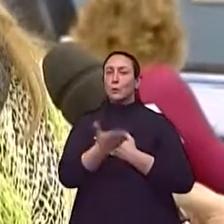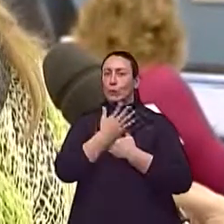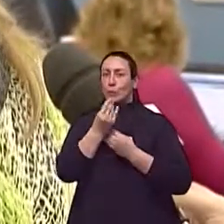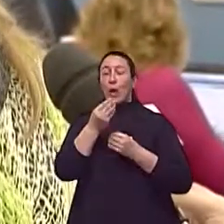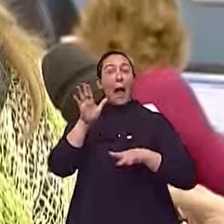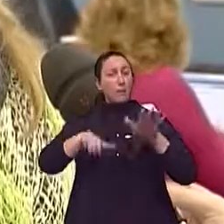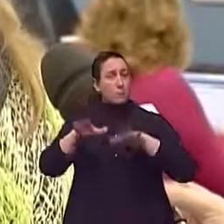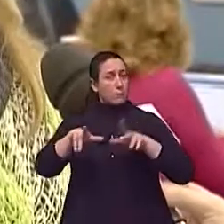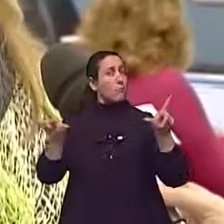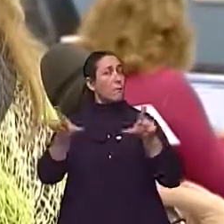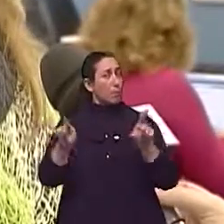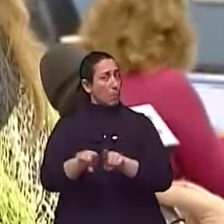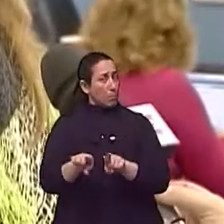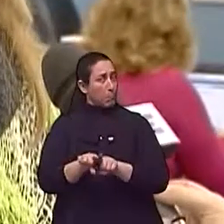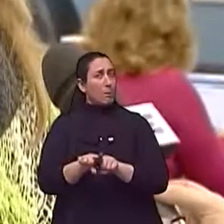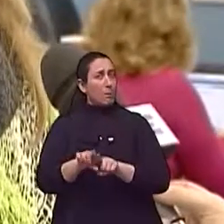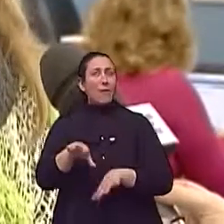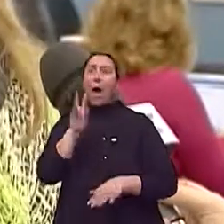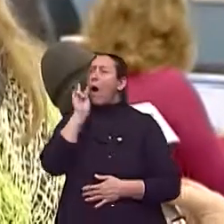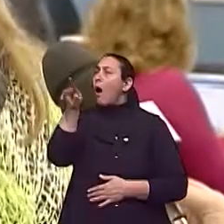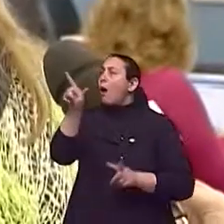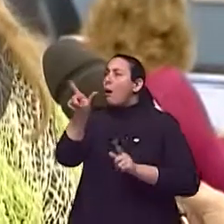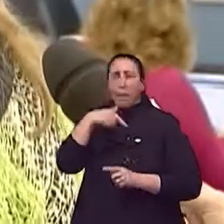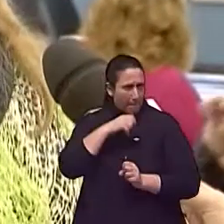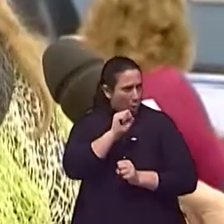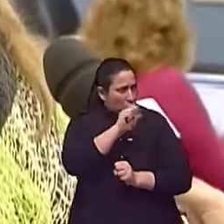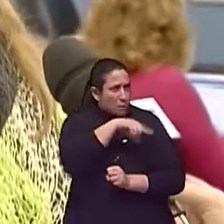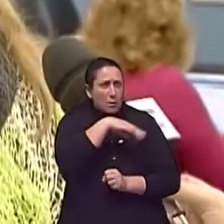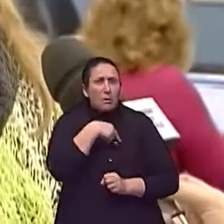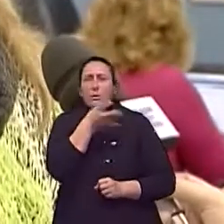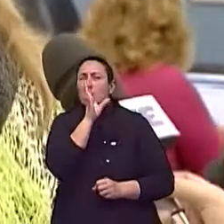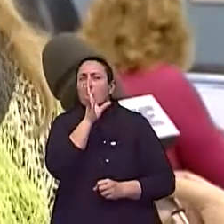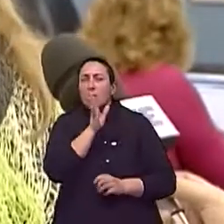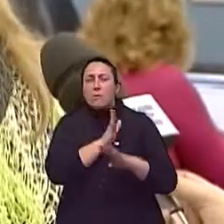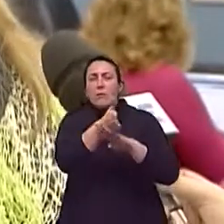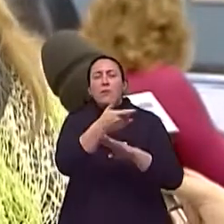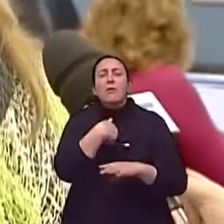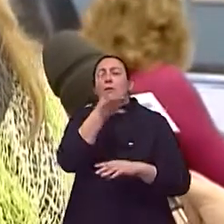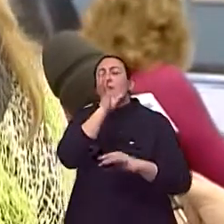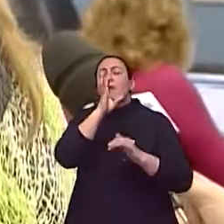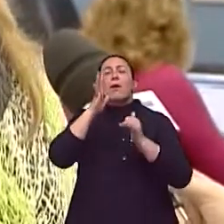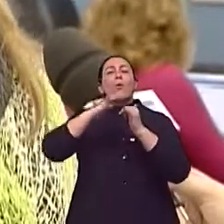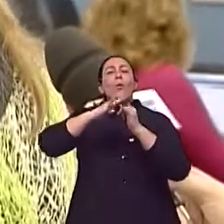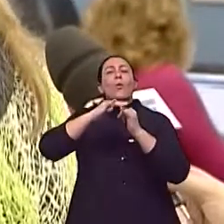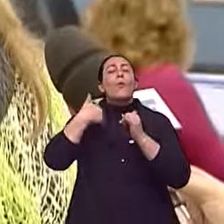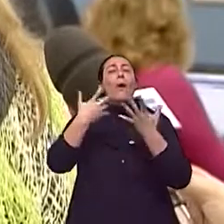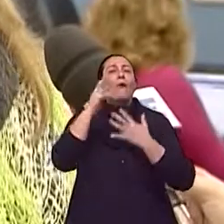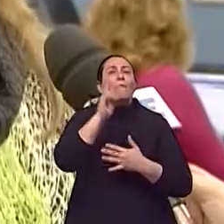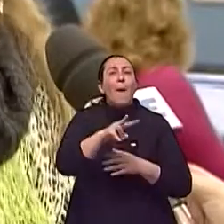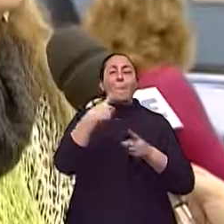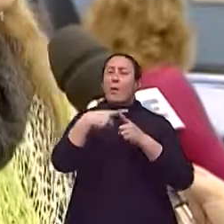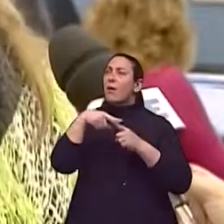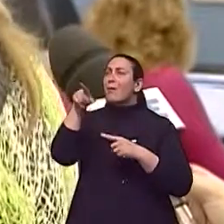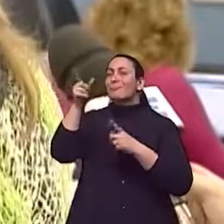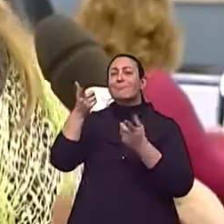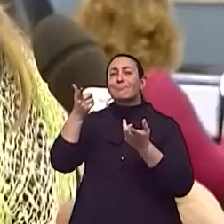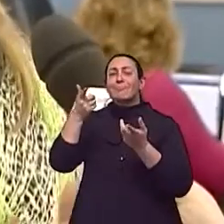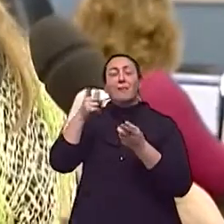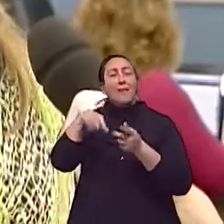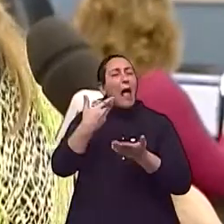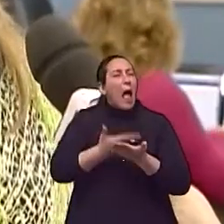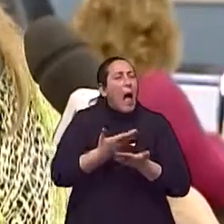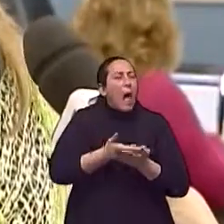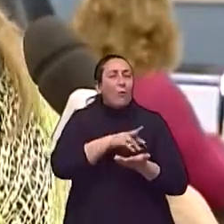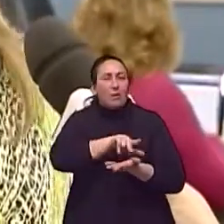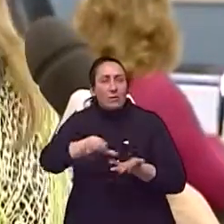às vezes eles querem saber ah professora eu vi alguma coa programa eu posso chegar ir no YouTube para conseguir e vídeoaulas E